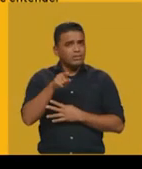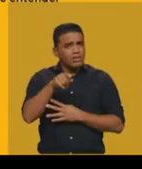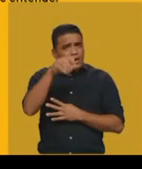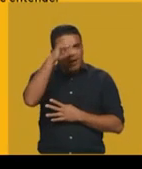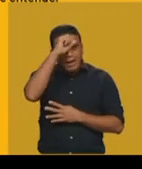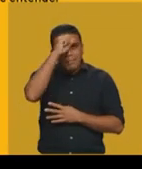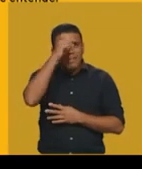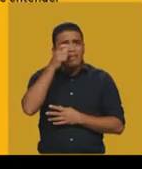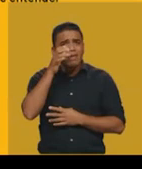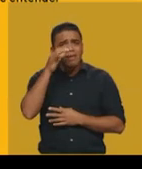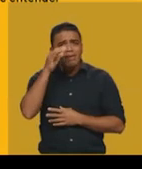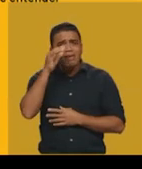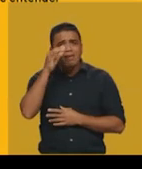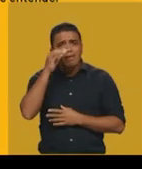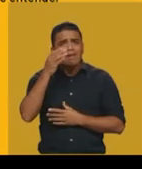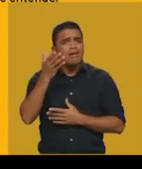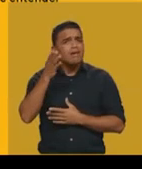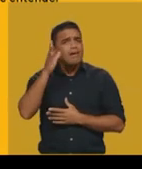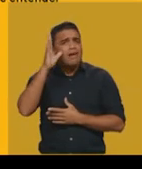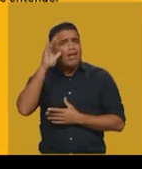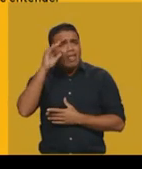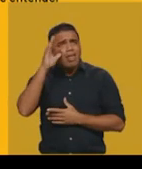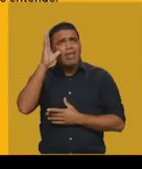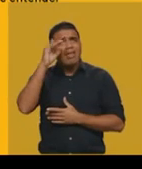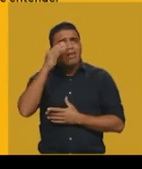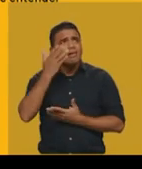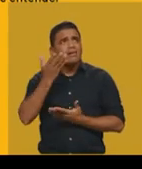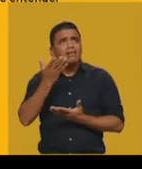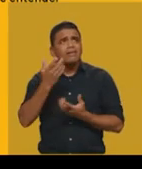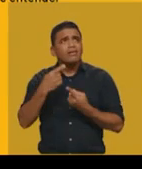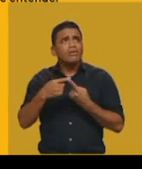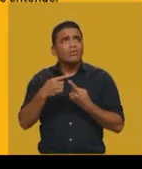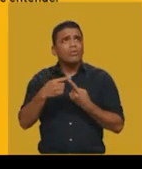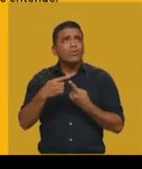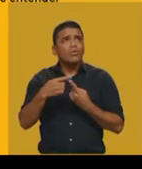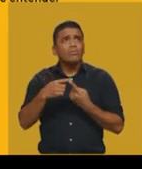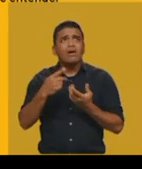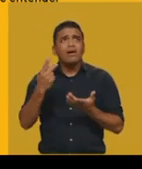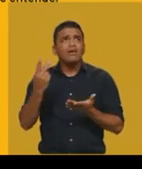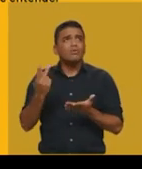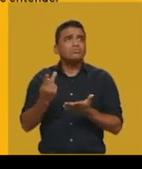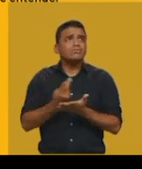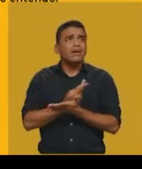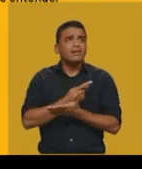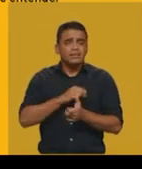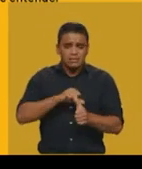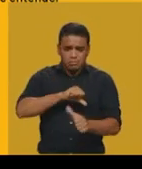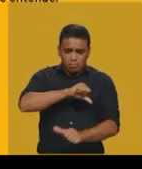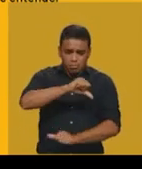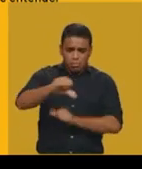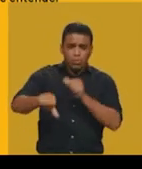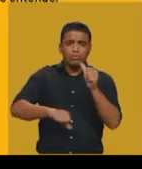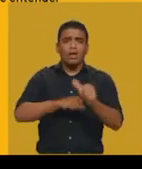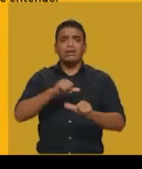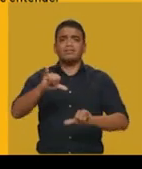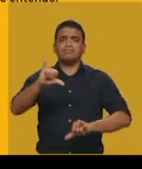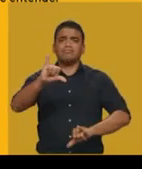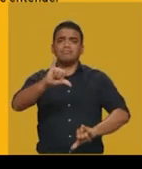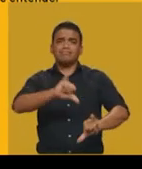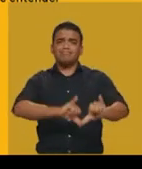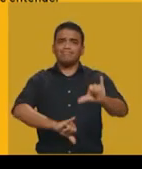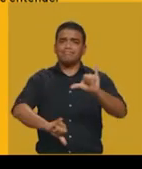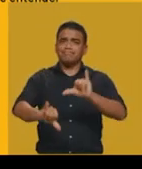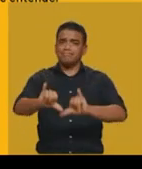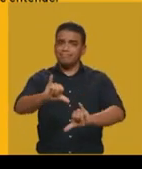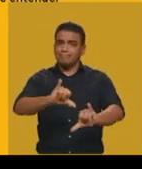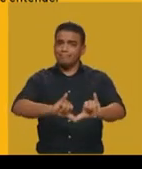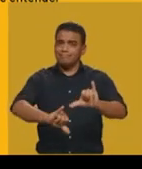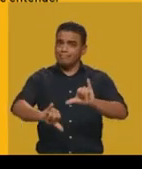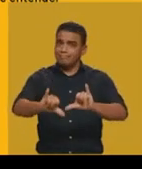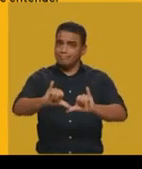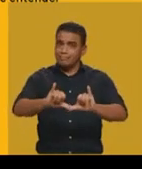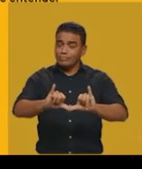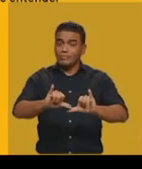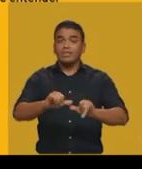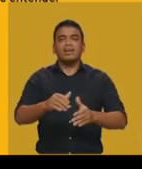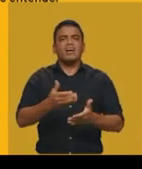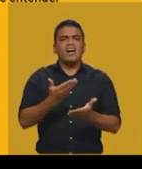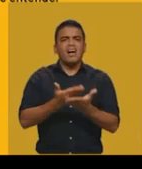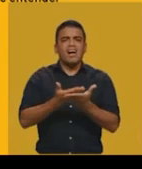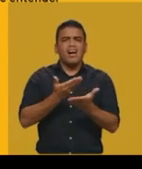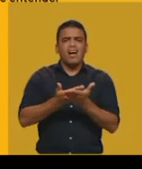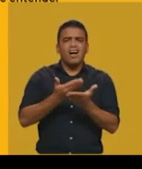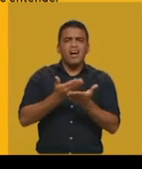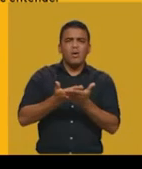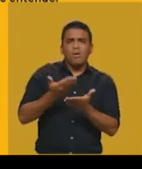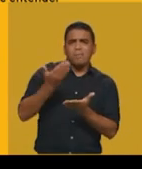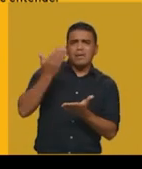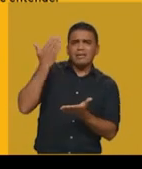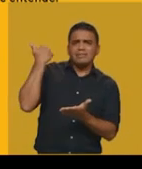a observar os indícios que evidenciam a ocorrência de uma transformação química. Eu falei em uma das aulas